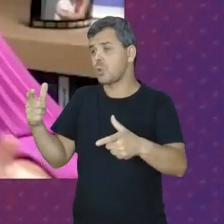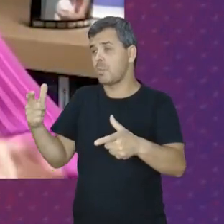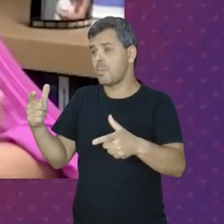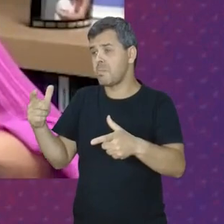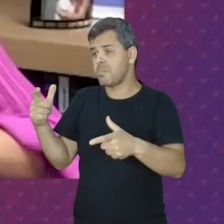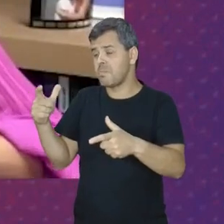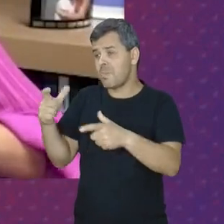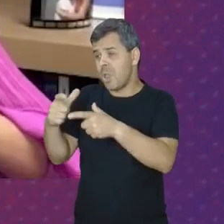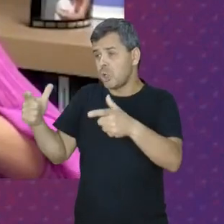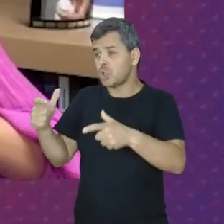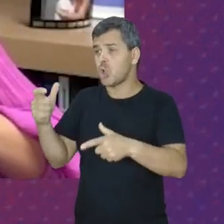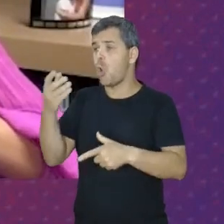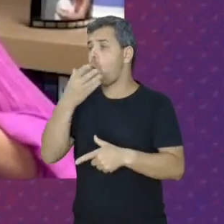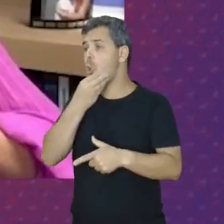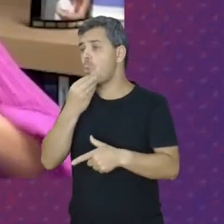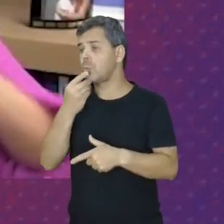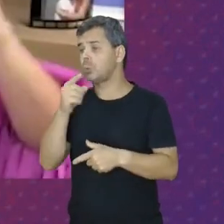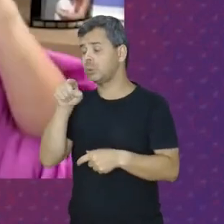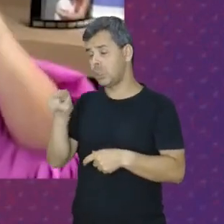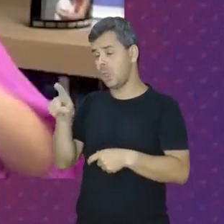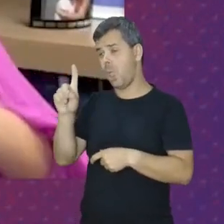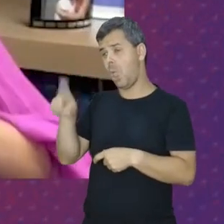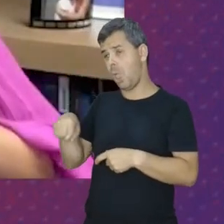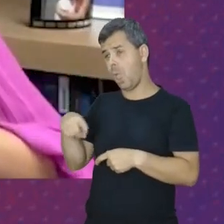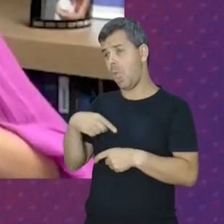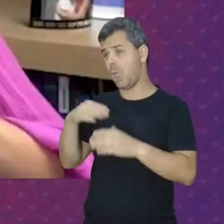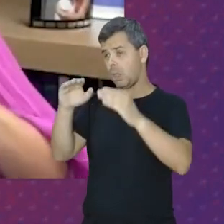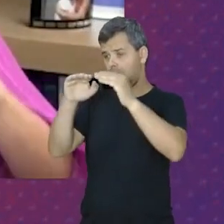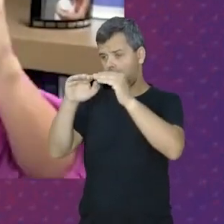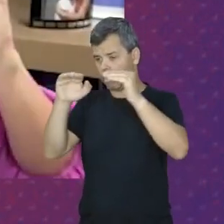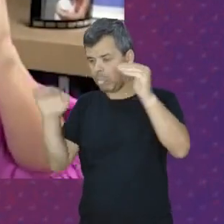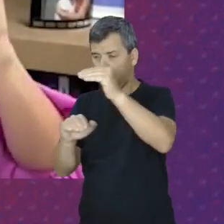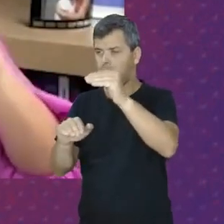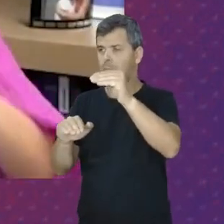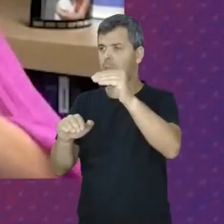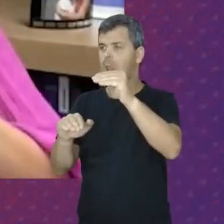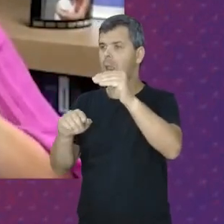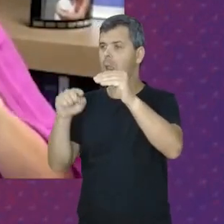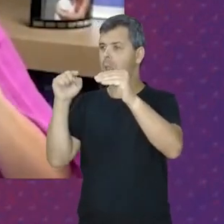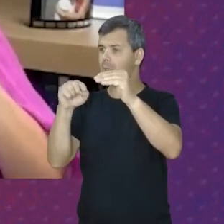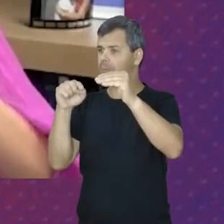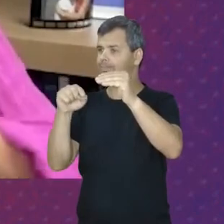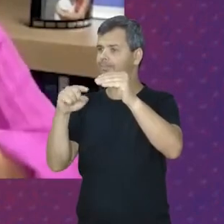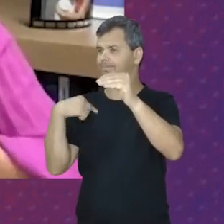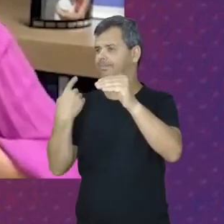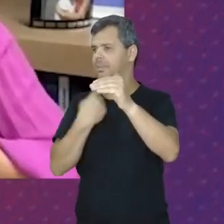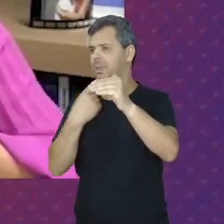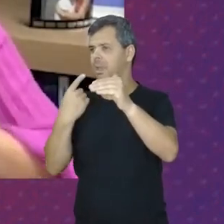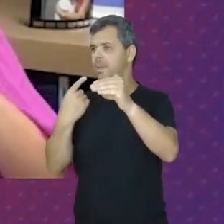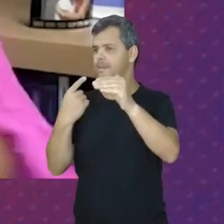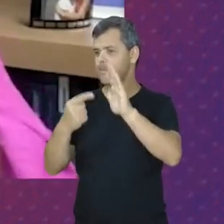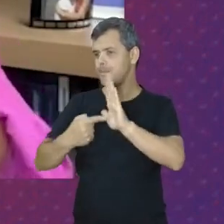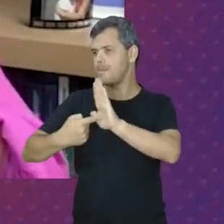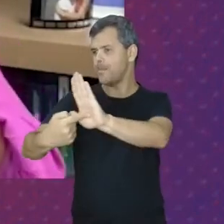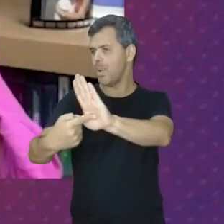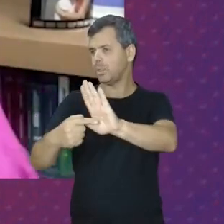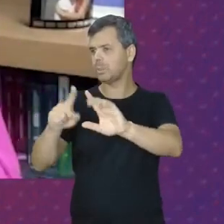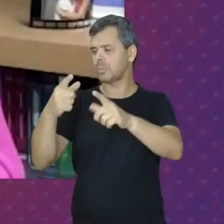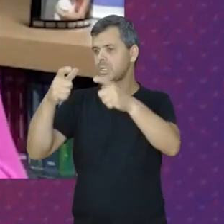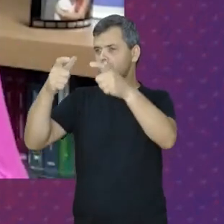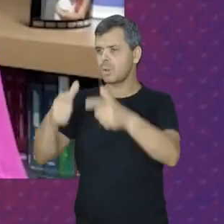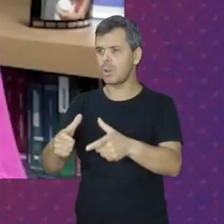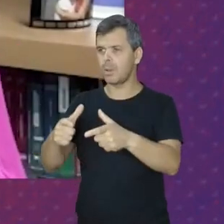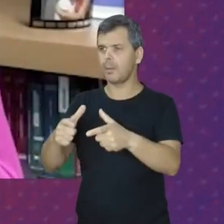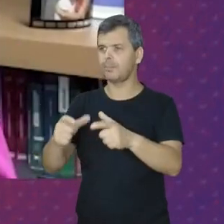homens. Então, isso ainda, essa discrepância, ela ainda acena para esse